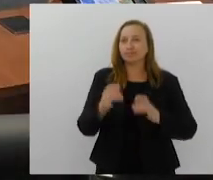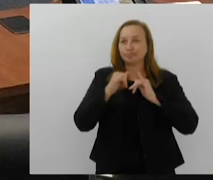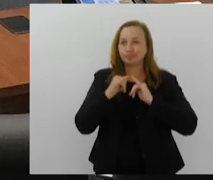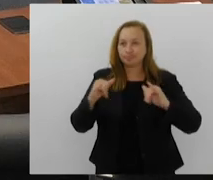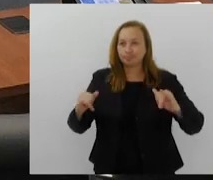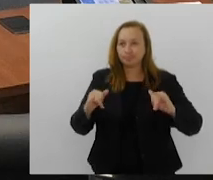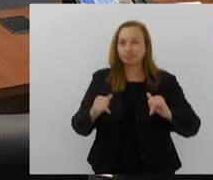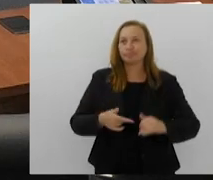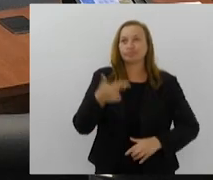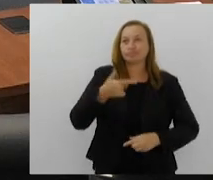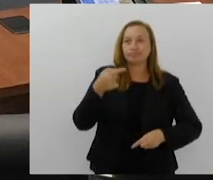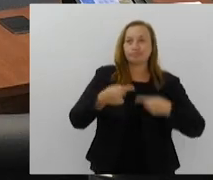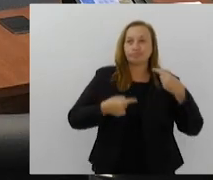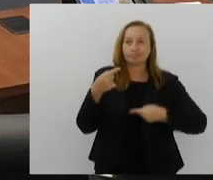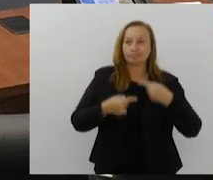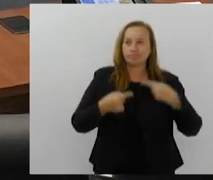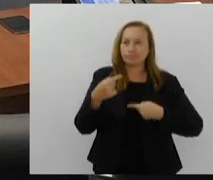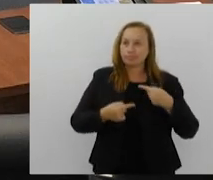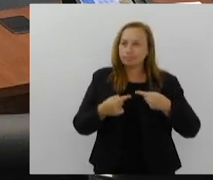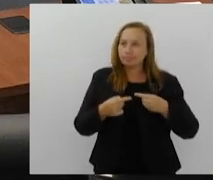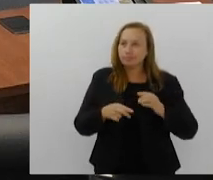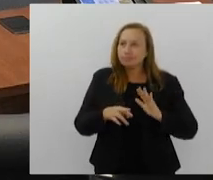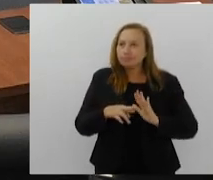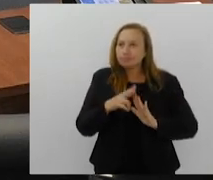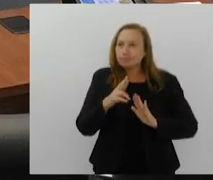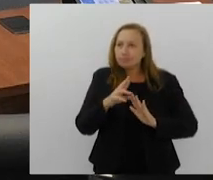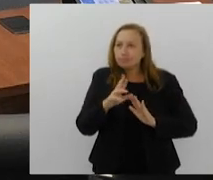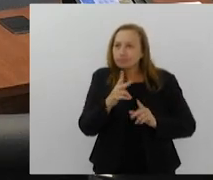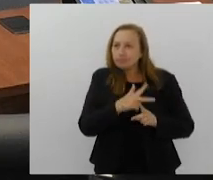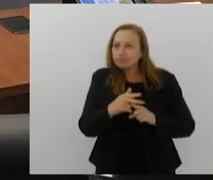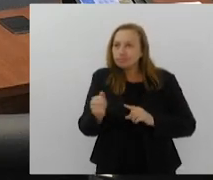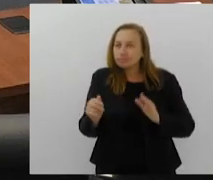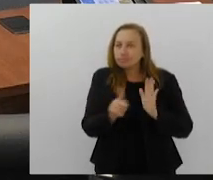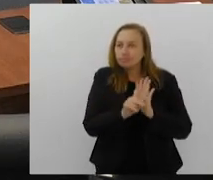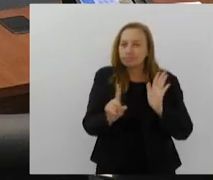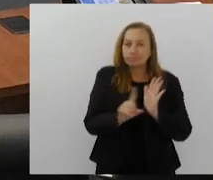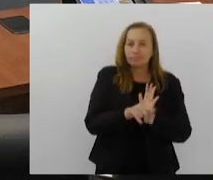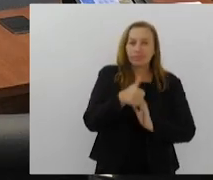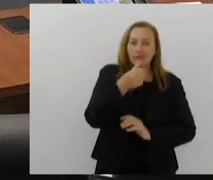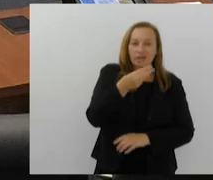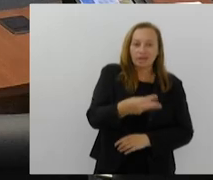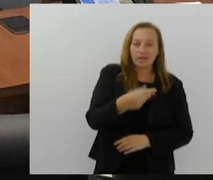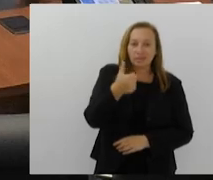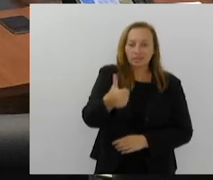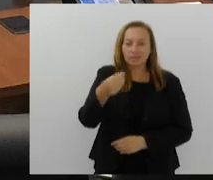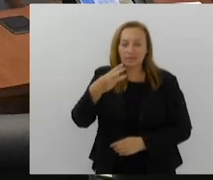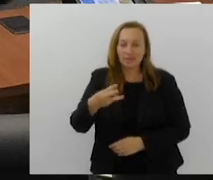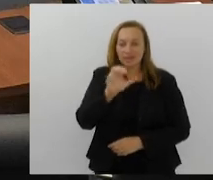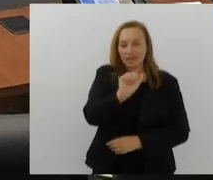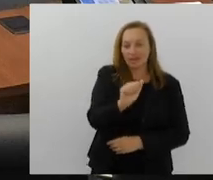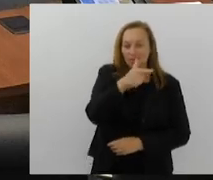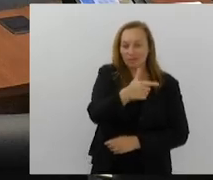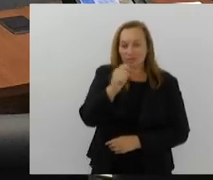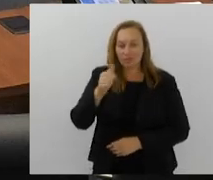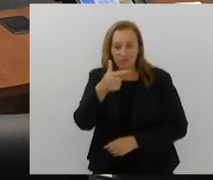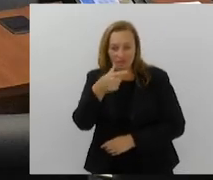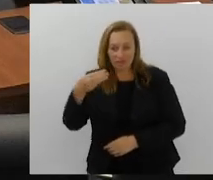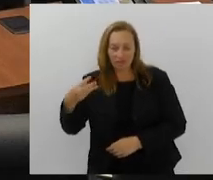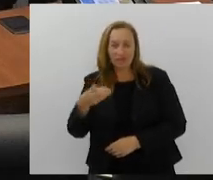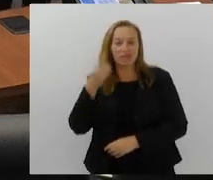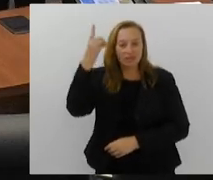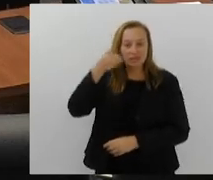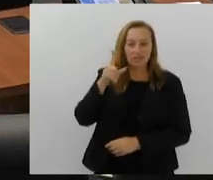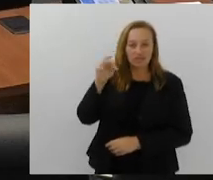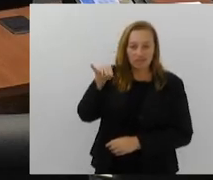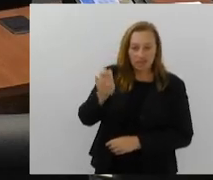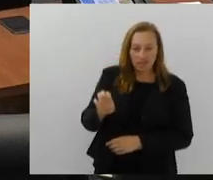Anuncio, em segunda discussão, redação do vencido, projeto de lei número 313A de 2023, de autoria da deputada Gisele